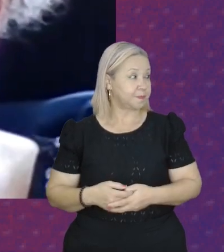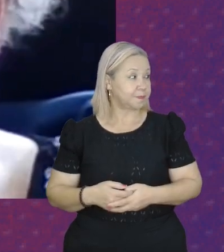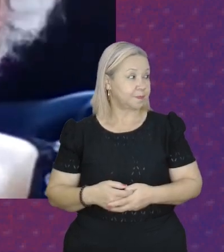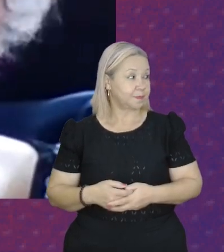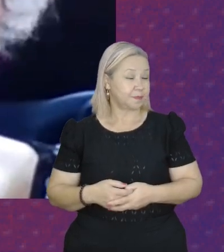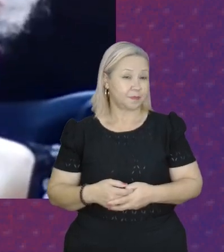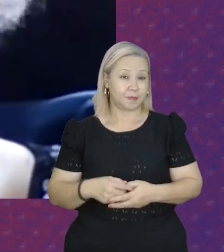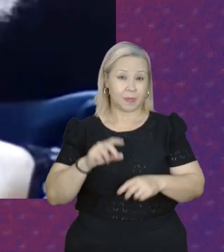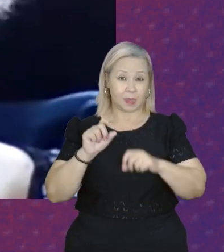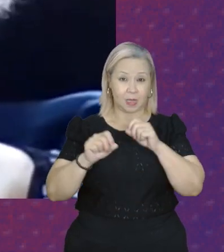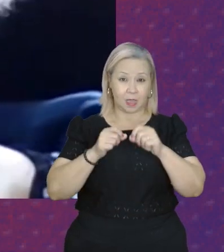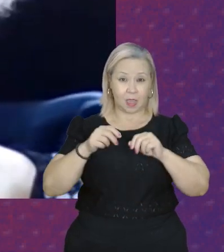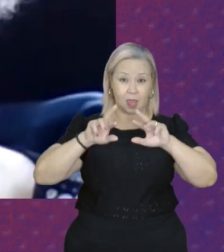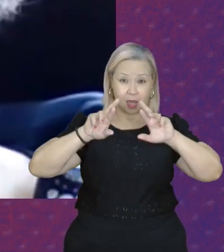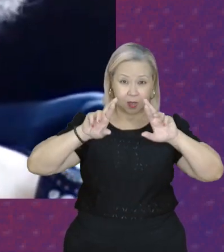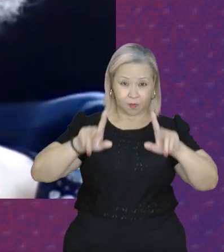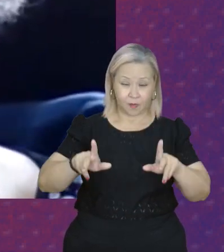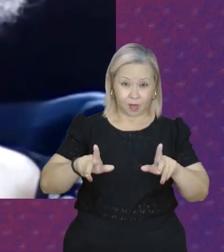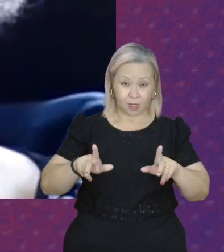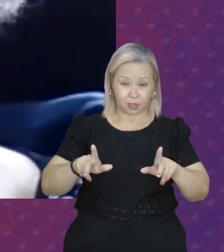que é diferente